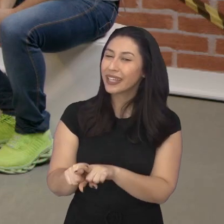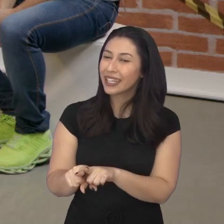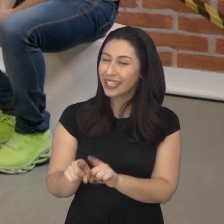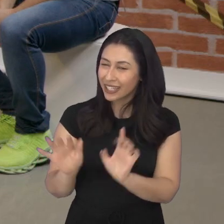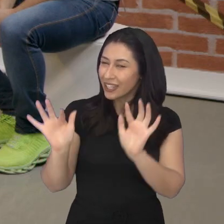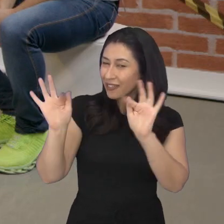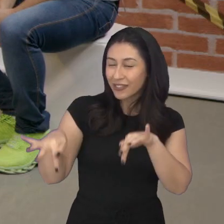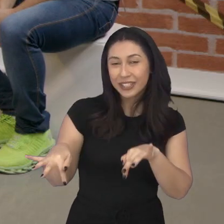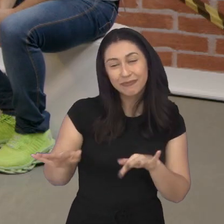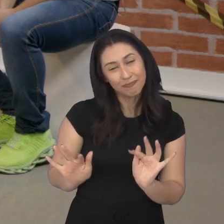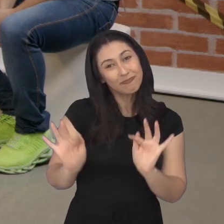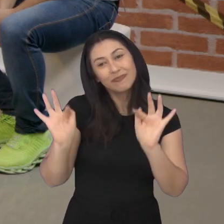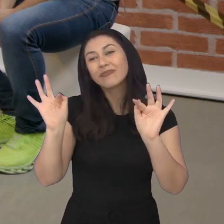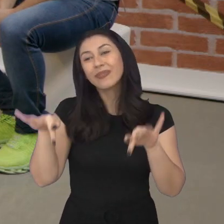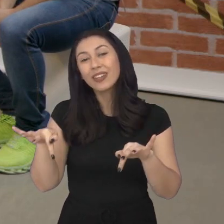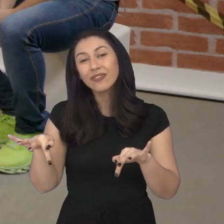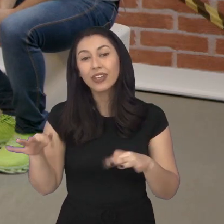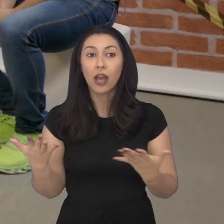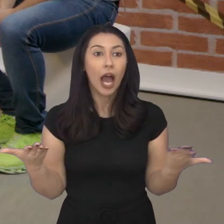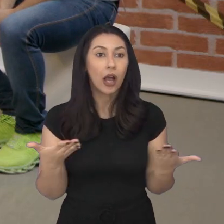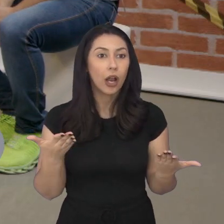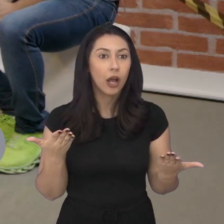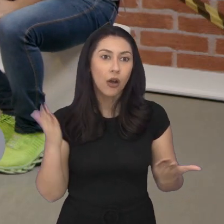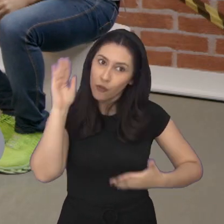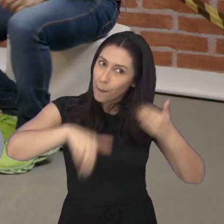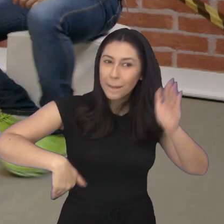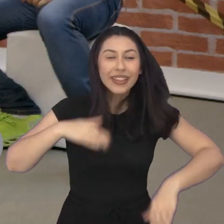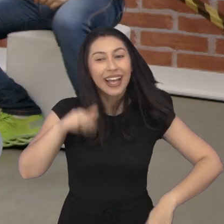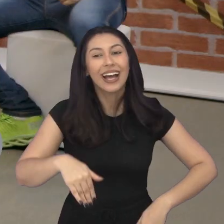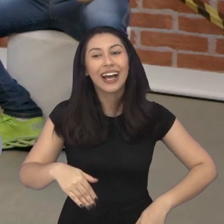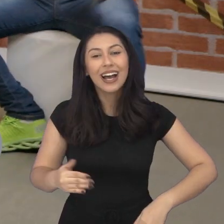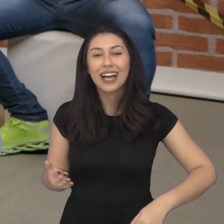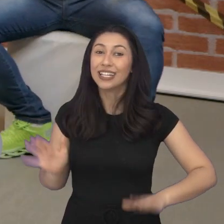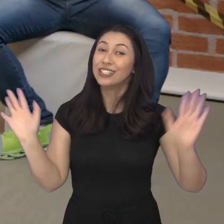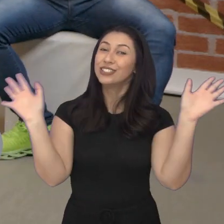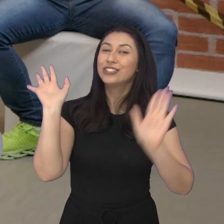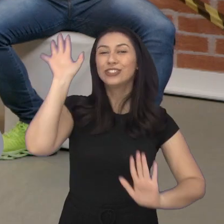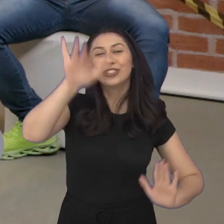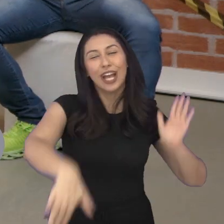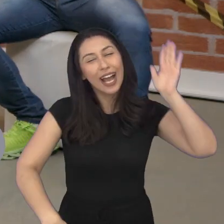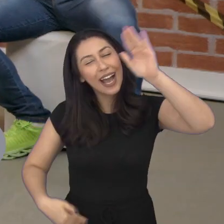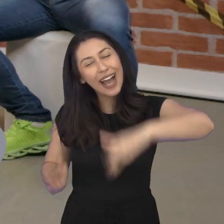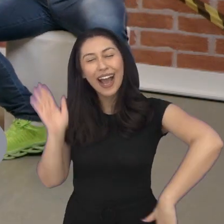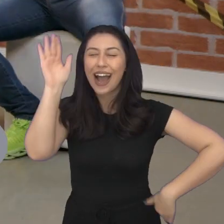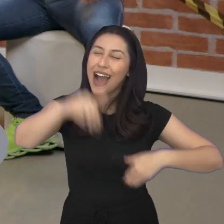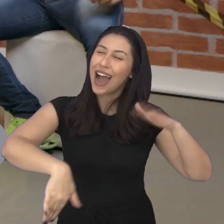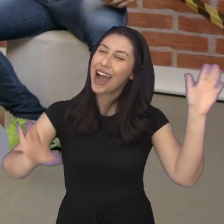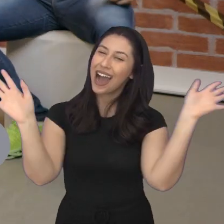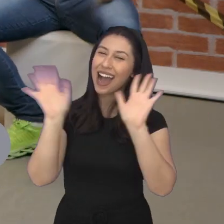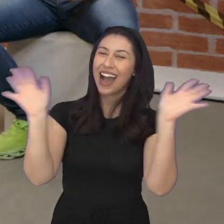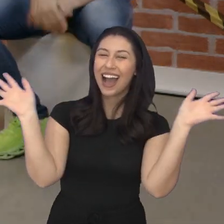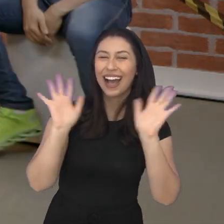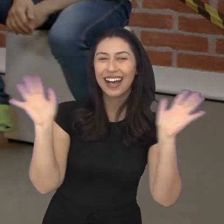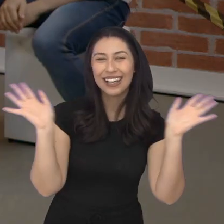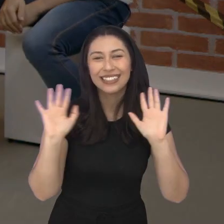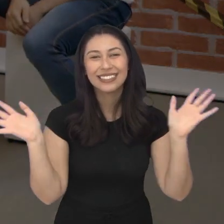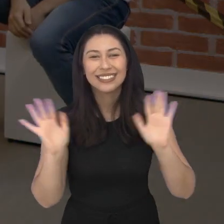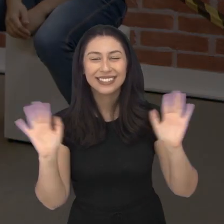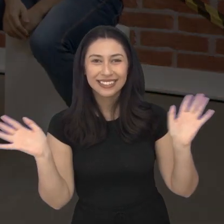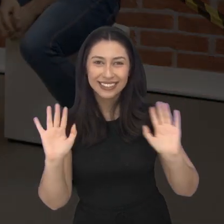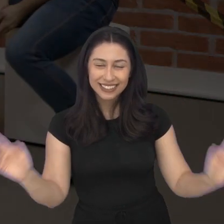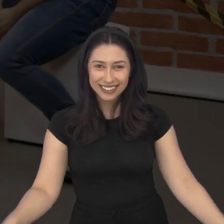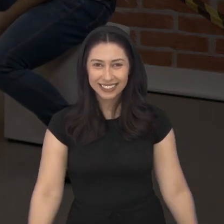obrigado, Fabíola. Bora? Vamos. Já tem que sair nadando. Nadando agora, aqui, ó. Tchau, gente. Até semana que vem.